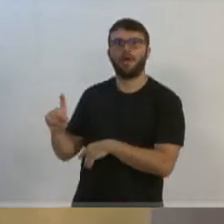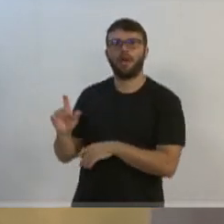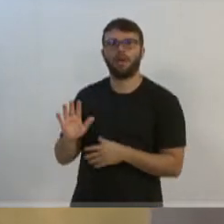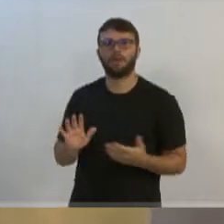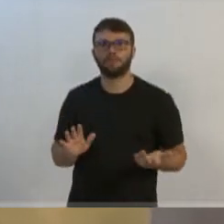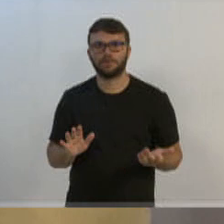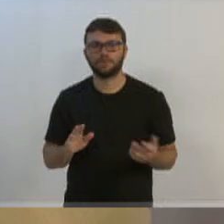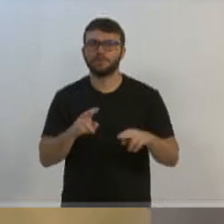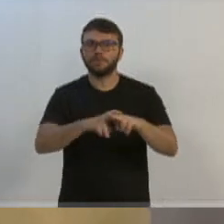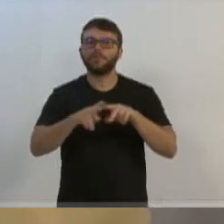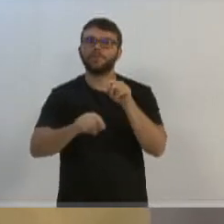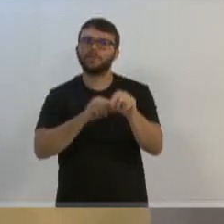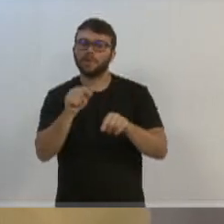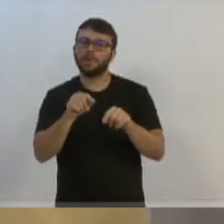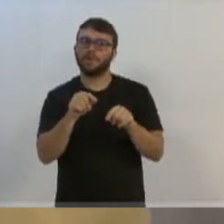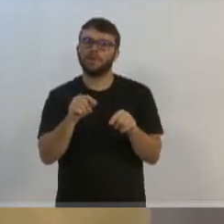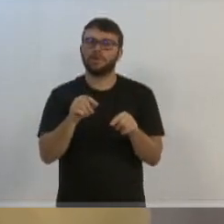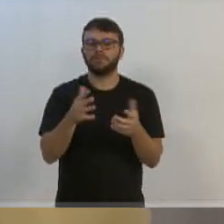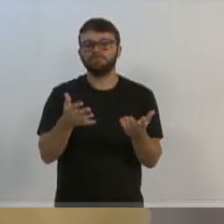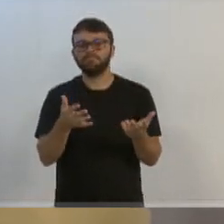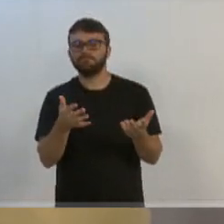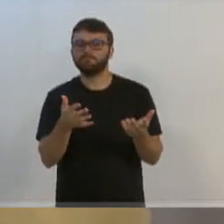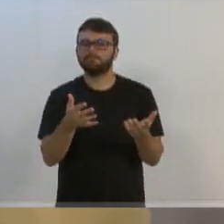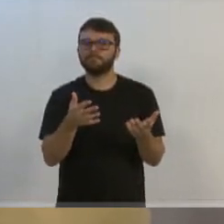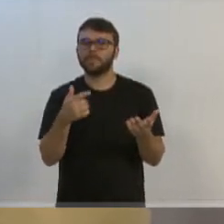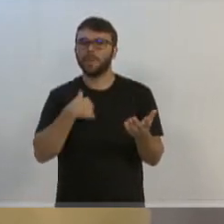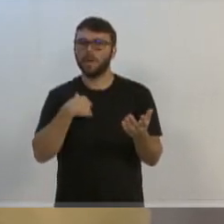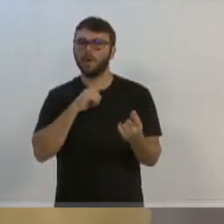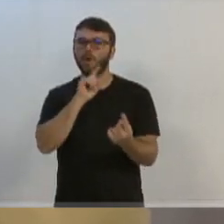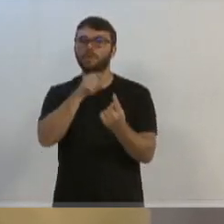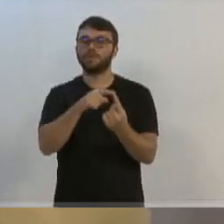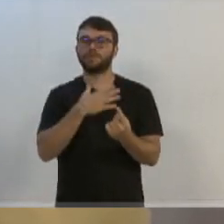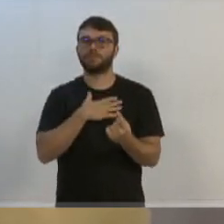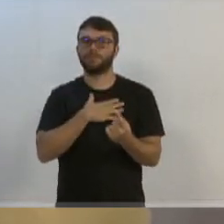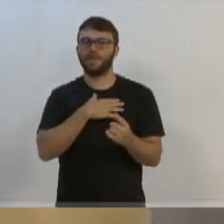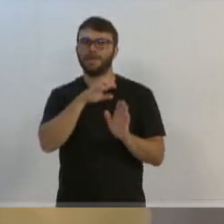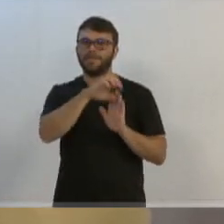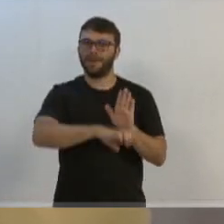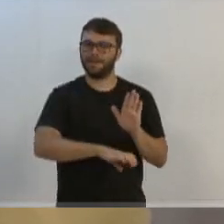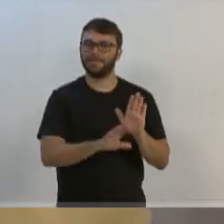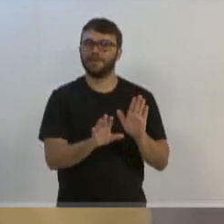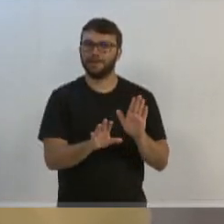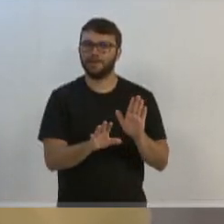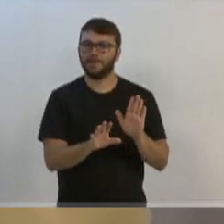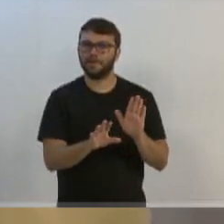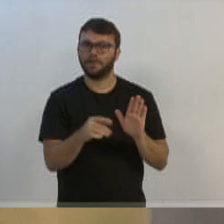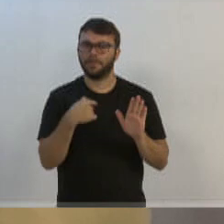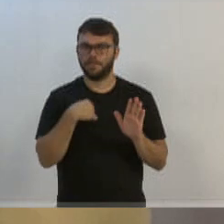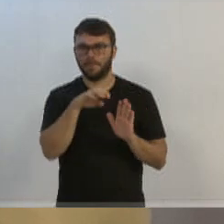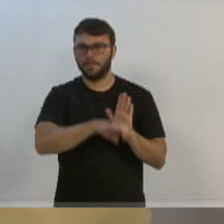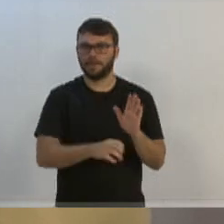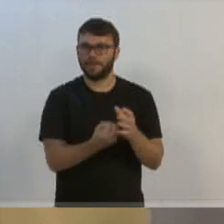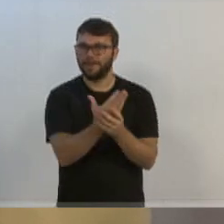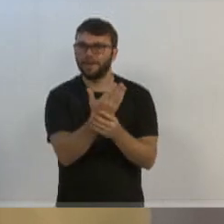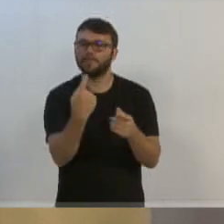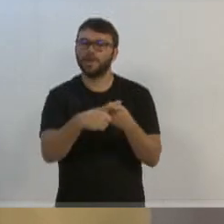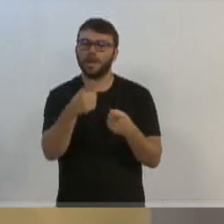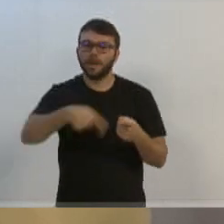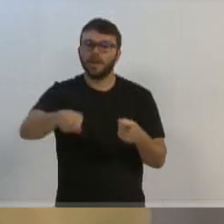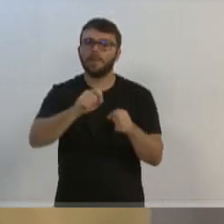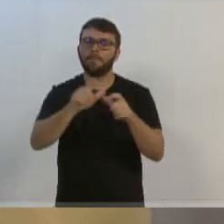aí, infelizmente, ou felizmente, esse era o meu objetivo com a emenda neste projeto, que, né, a maioria dos vereadores